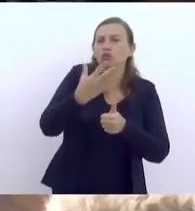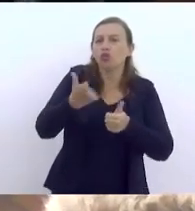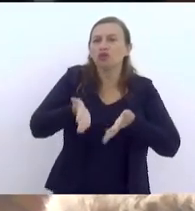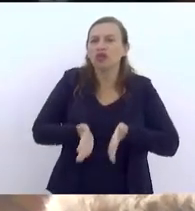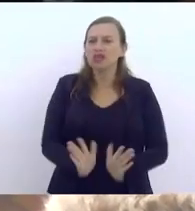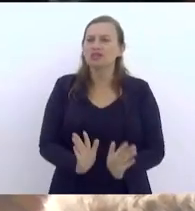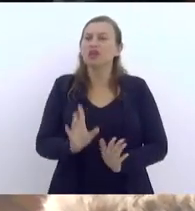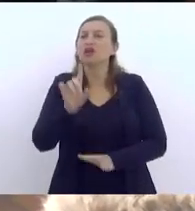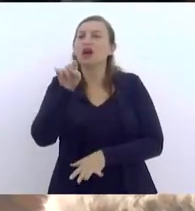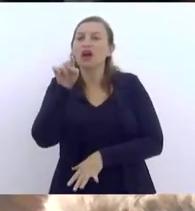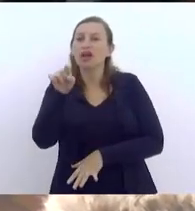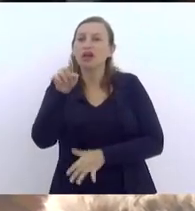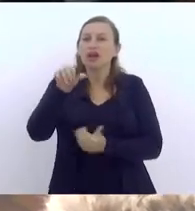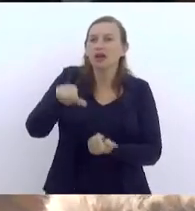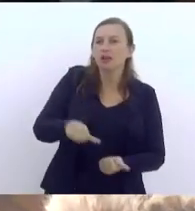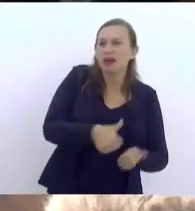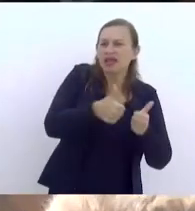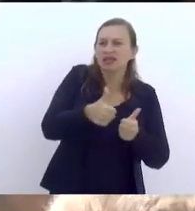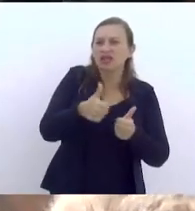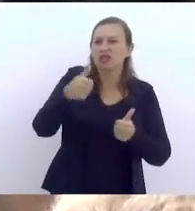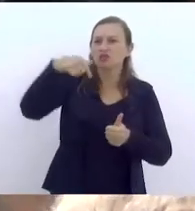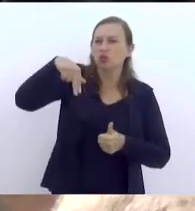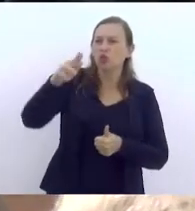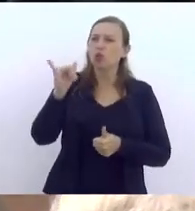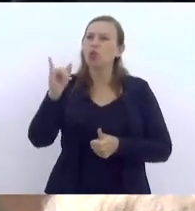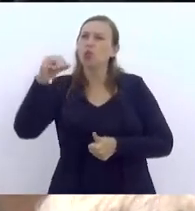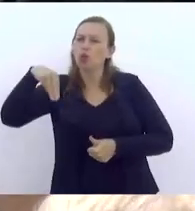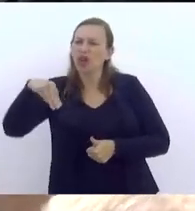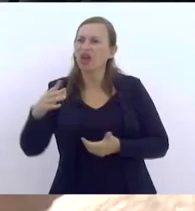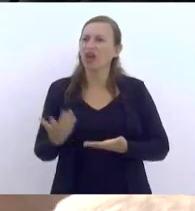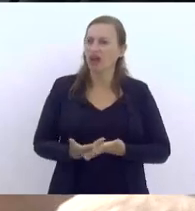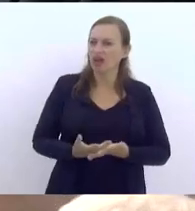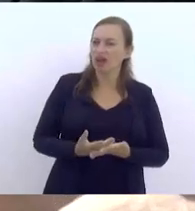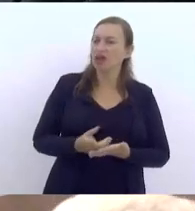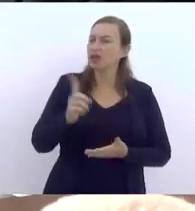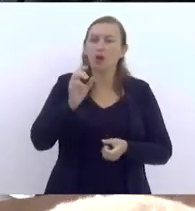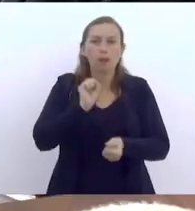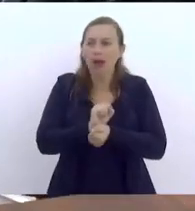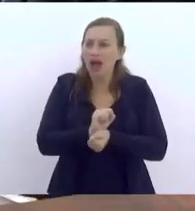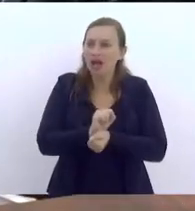ó. Batismo queer. Não para por aí.